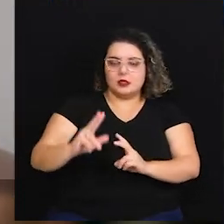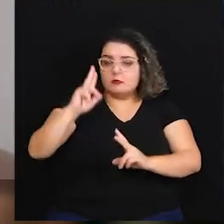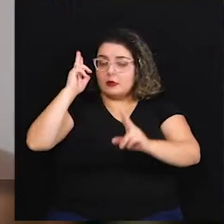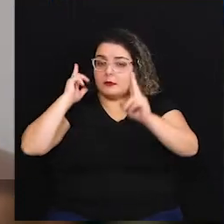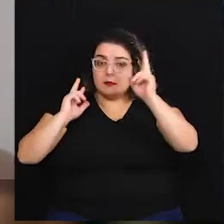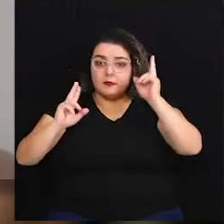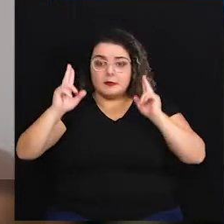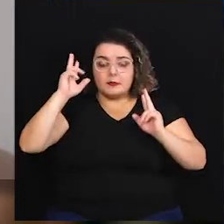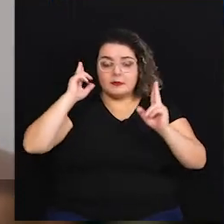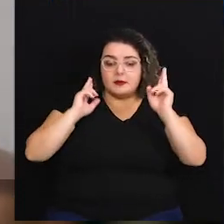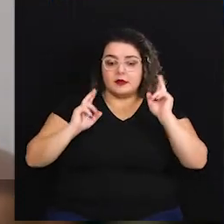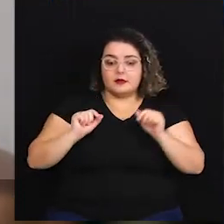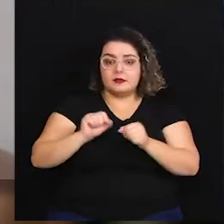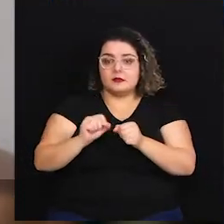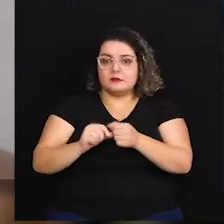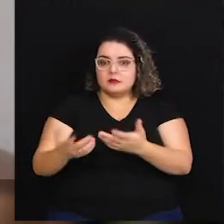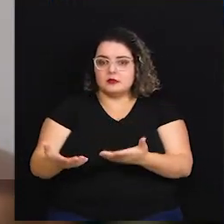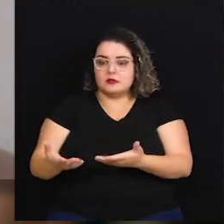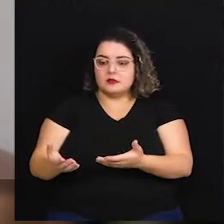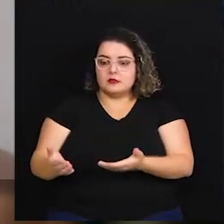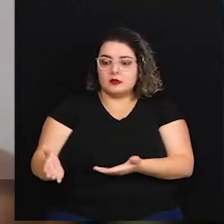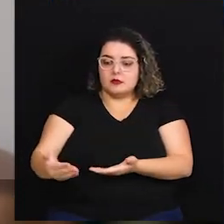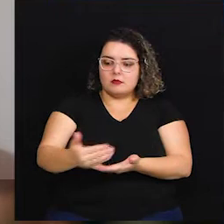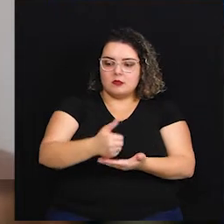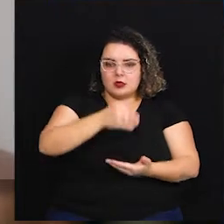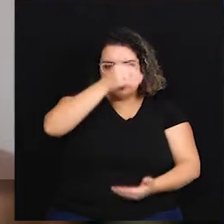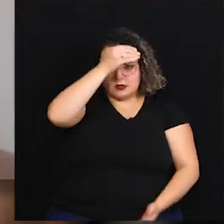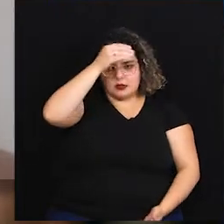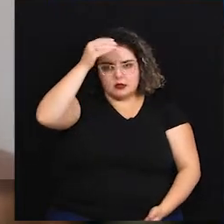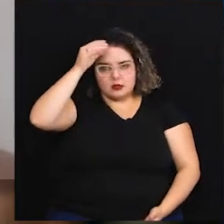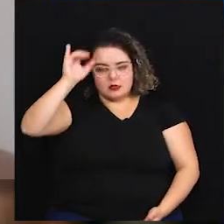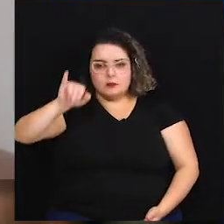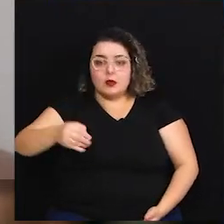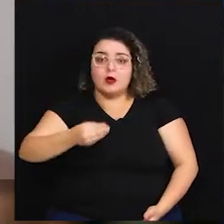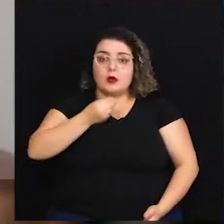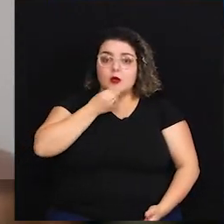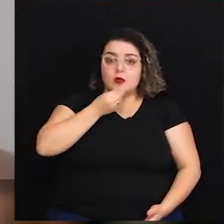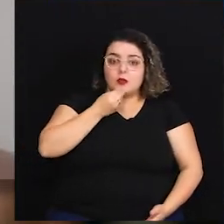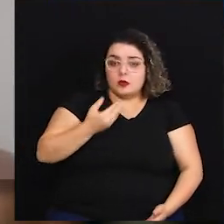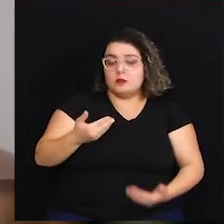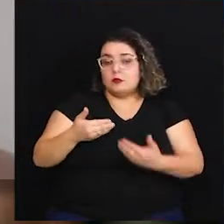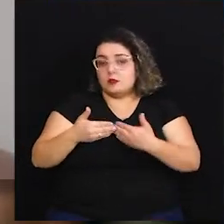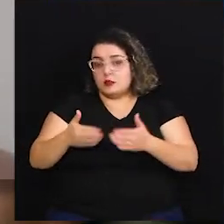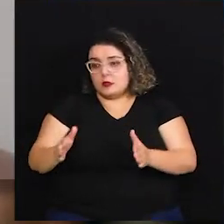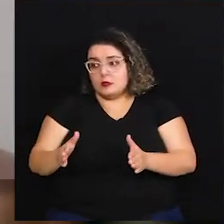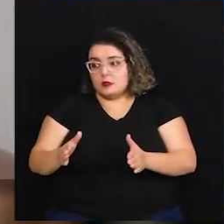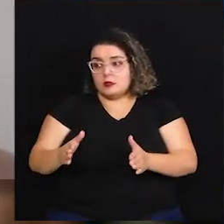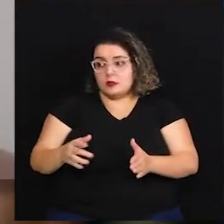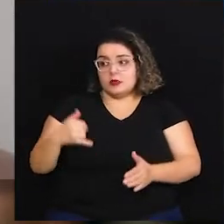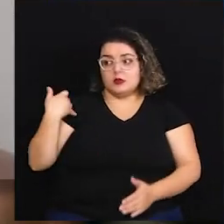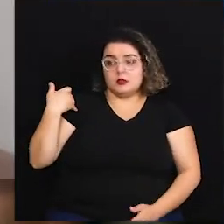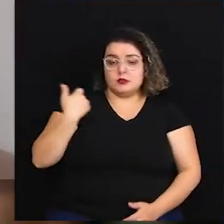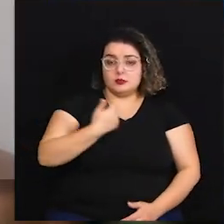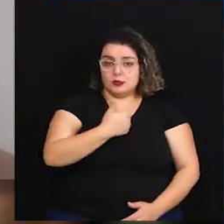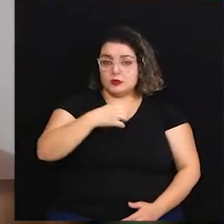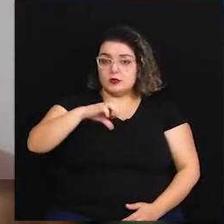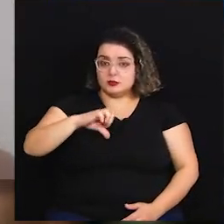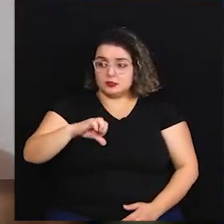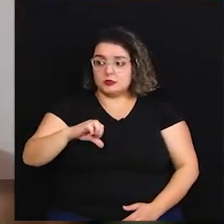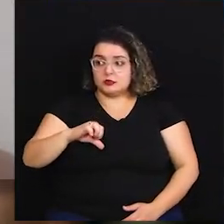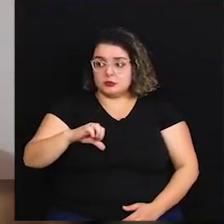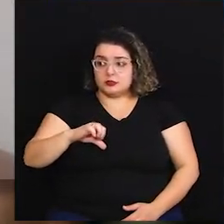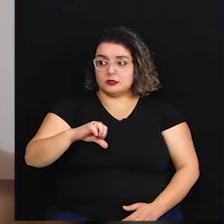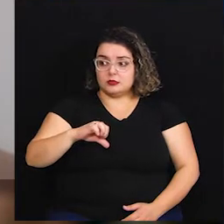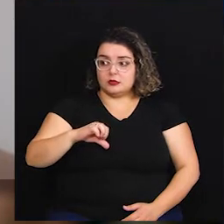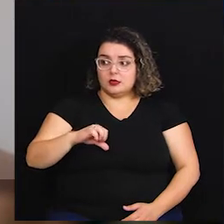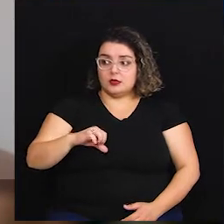beleza. E quando eu fui fazendo isso, eu fui ganhando já uma clientela. Foi quando me apareceu uma oportunidade, eu abri isso com 19 anos. Eu abri